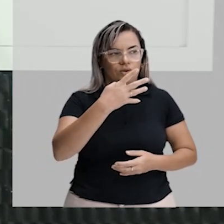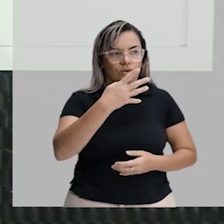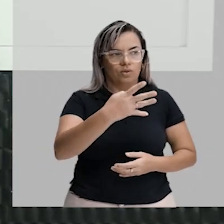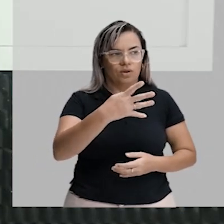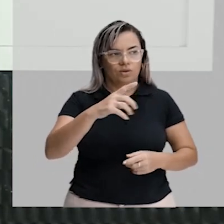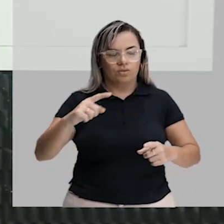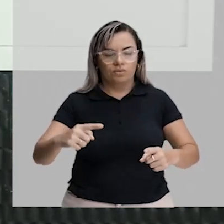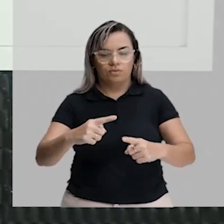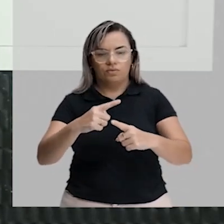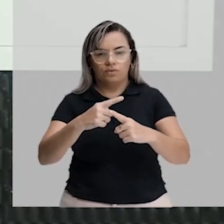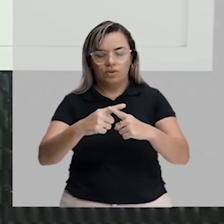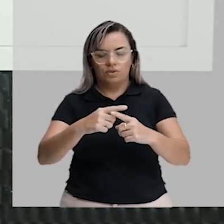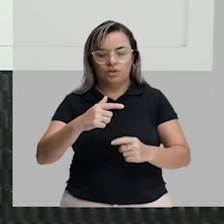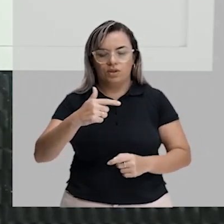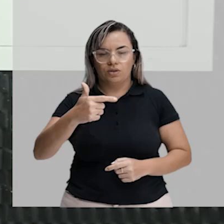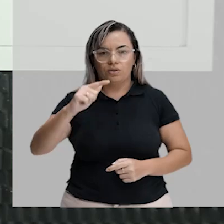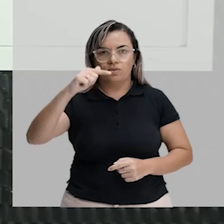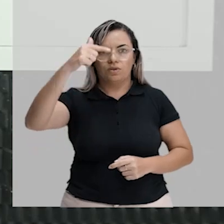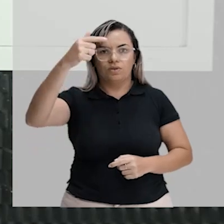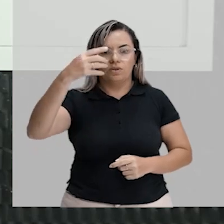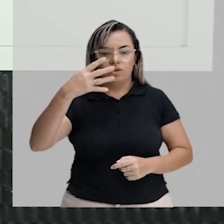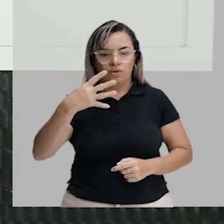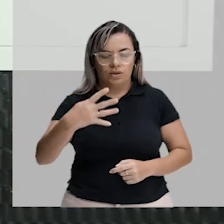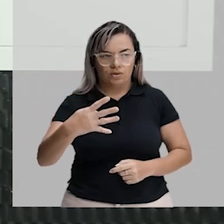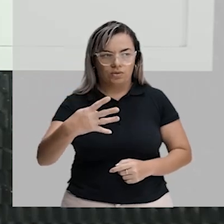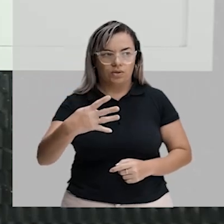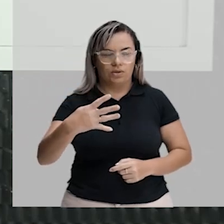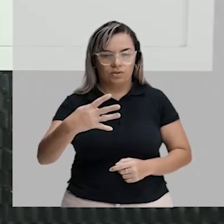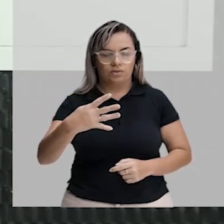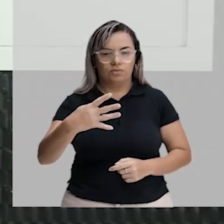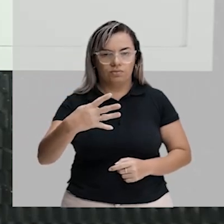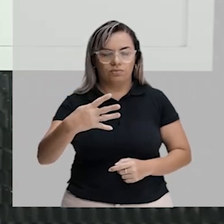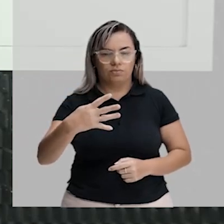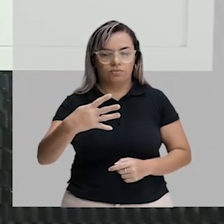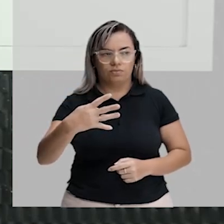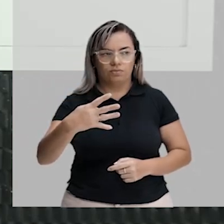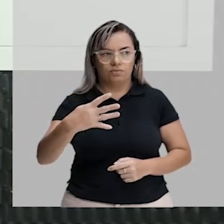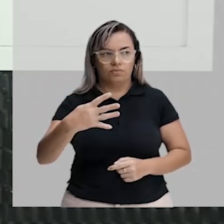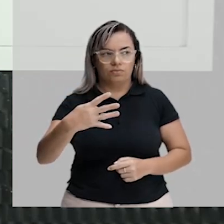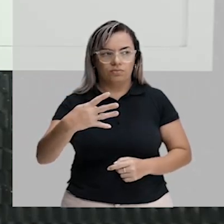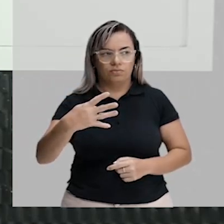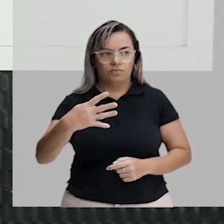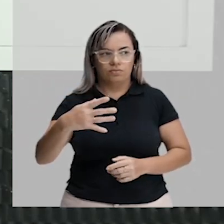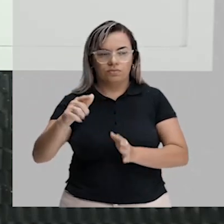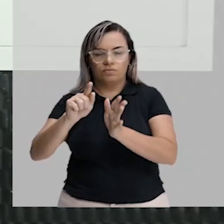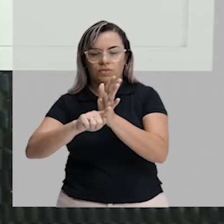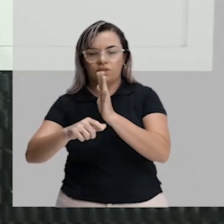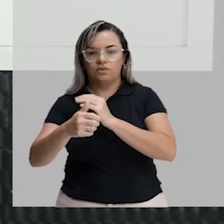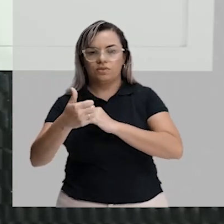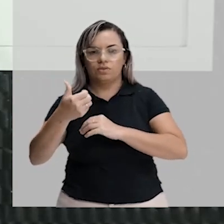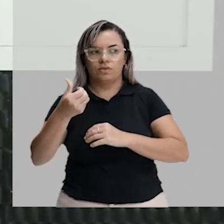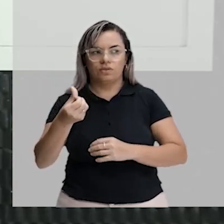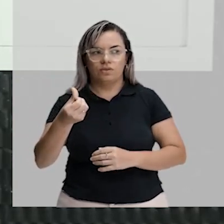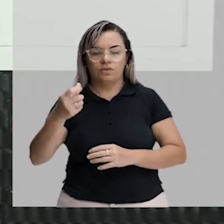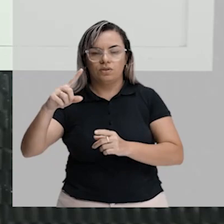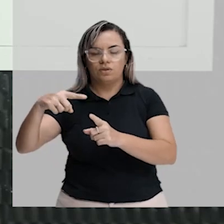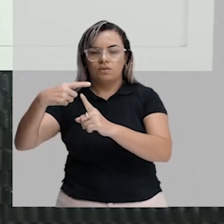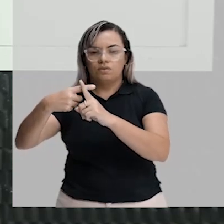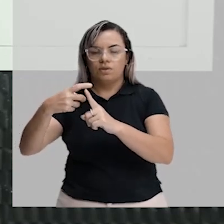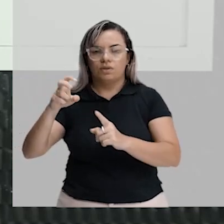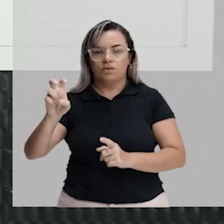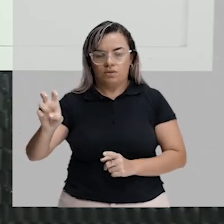posso multiplicar, 3 vezes 2 dá 6, mais 5. Certo? Bom,